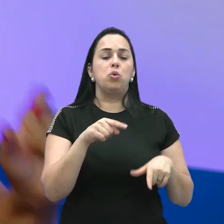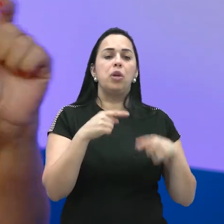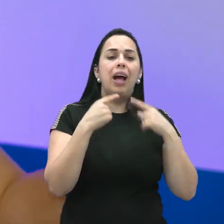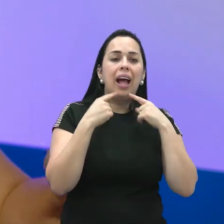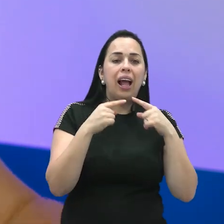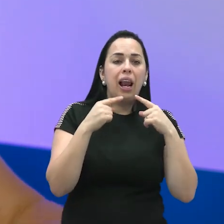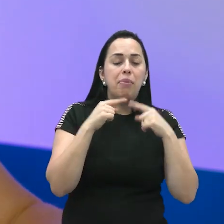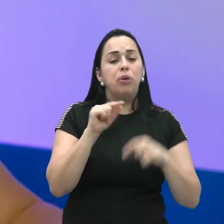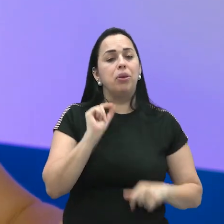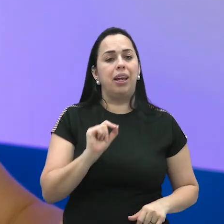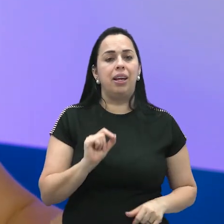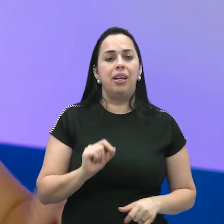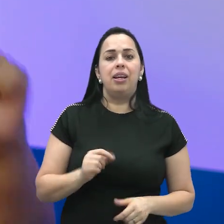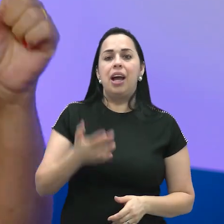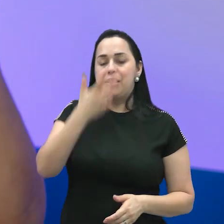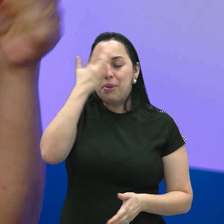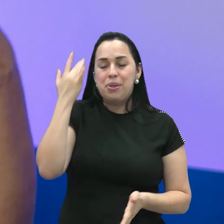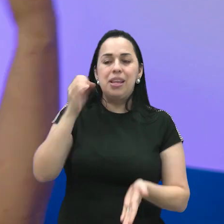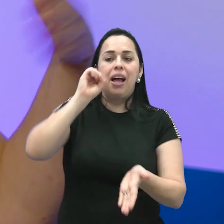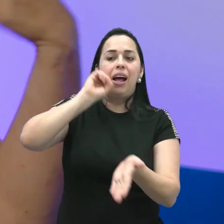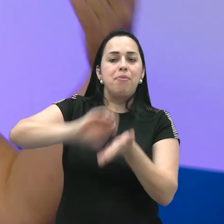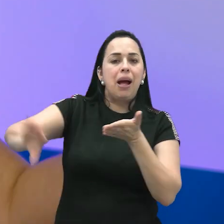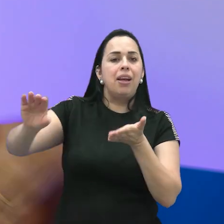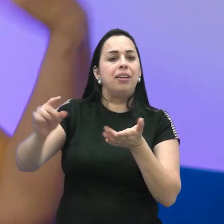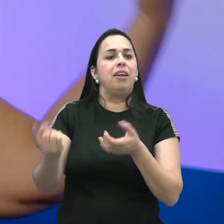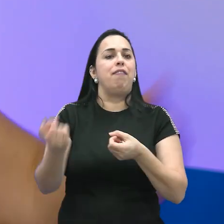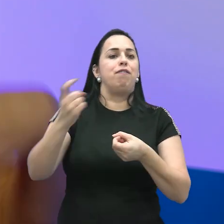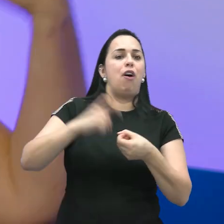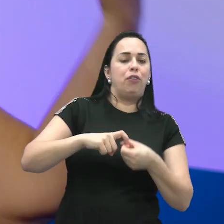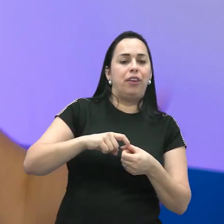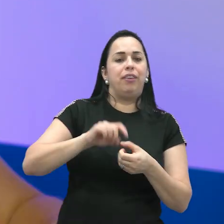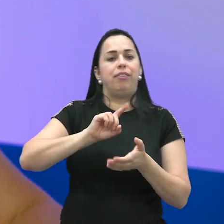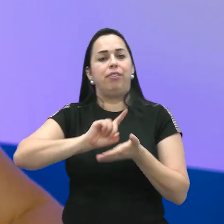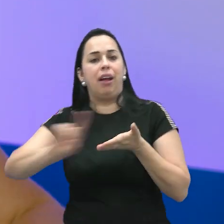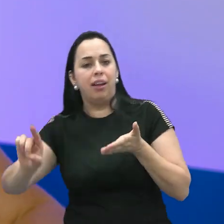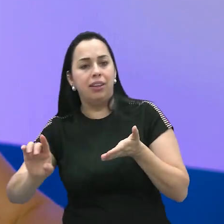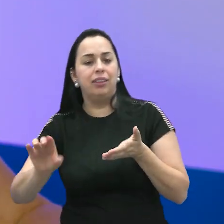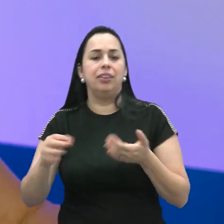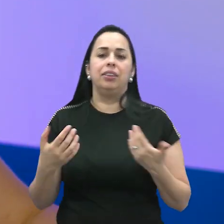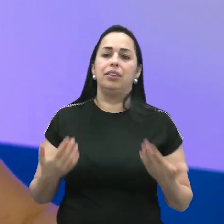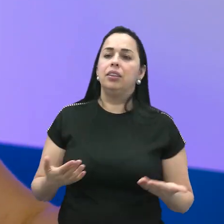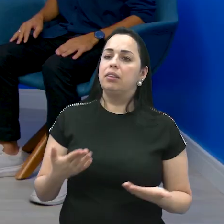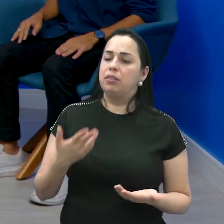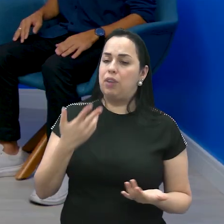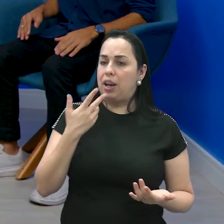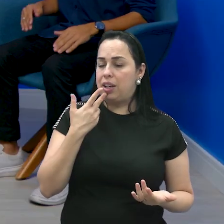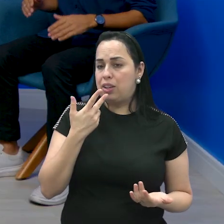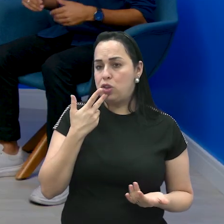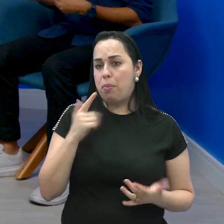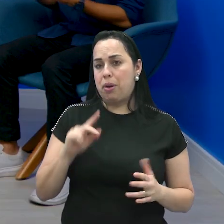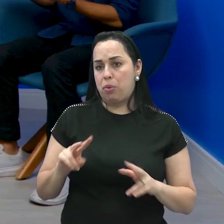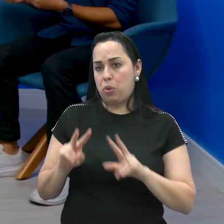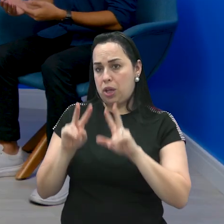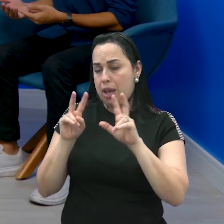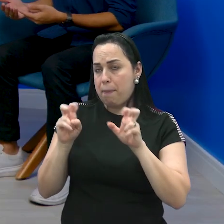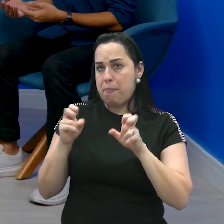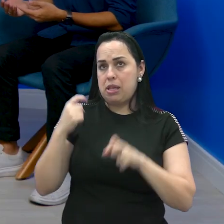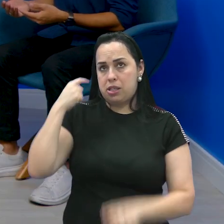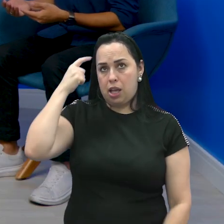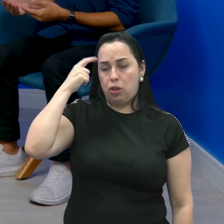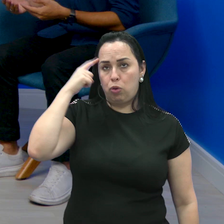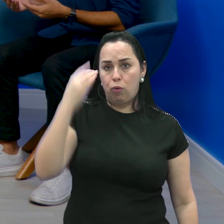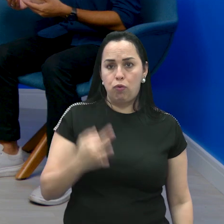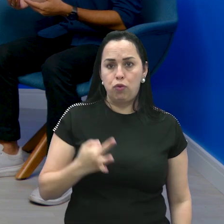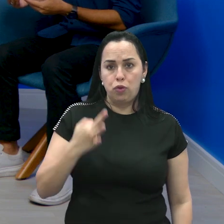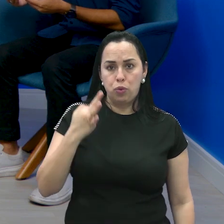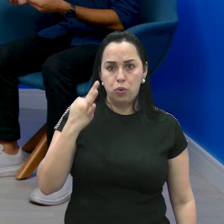empregadores, né? O número de turnover, né? As pessoas que entram e saem. E ainda falando sobre essas expectativas para o futuro